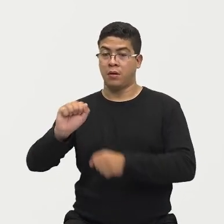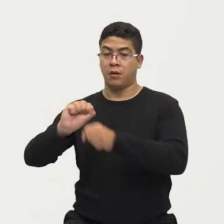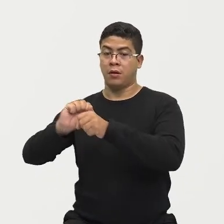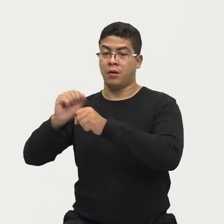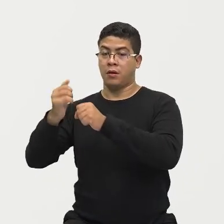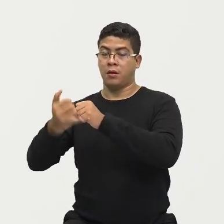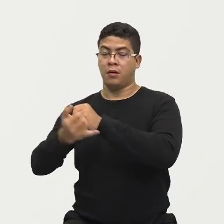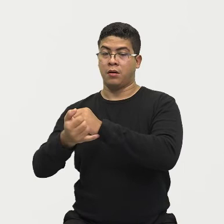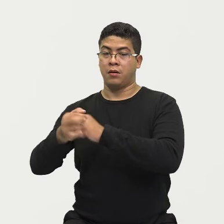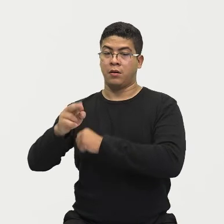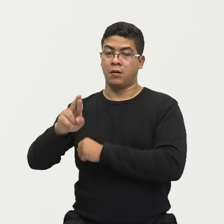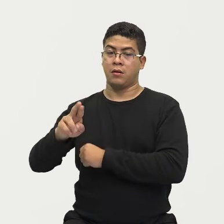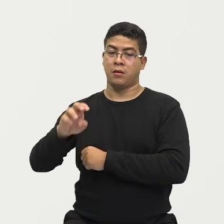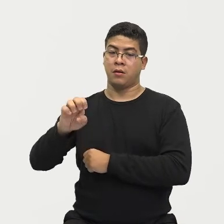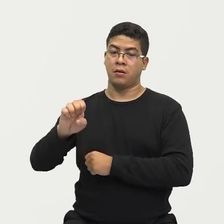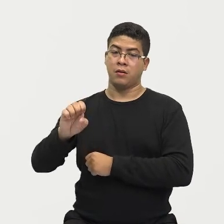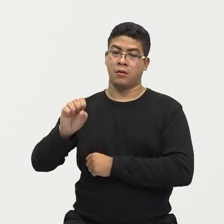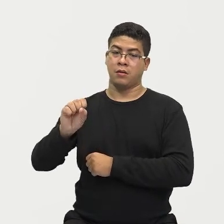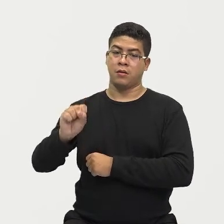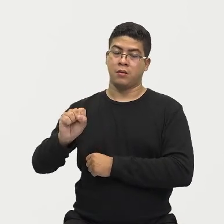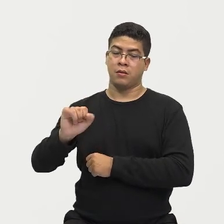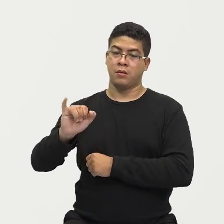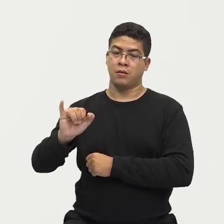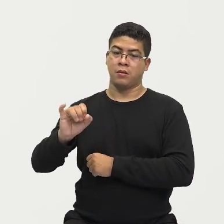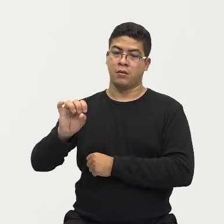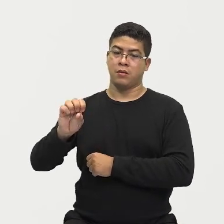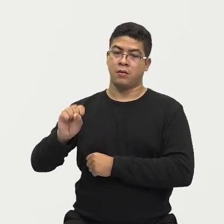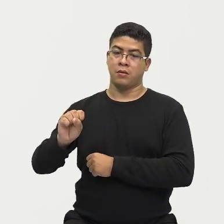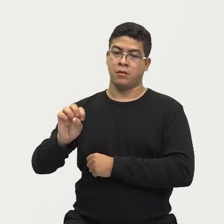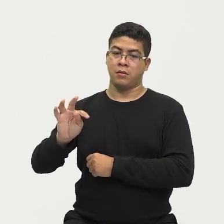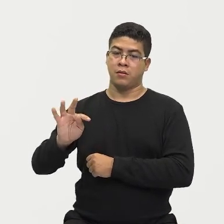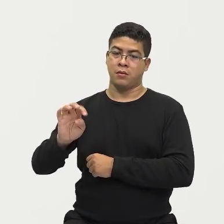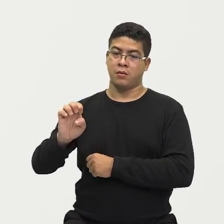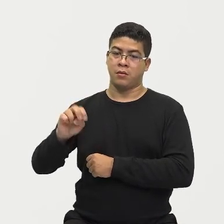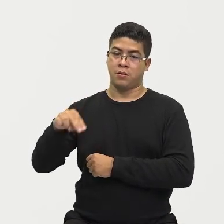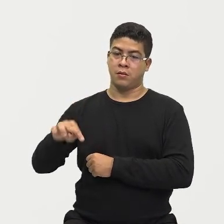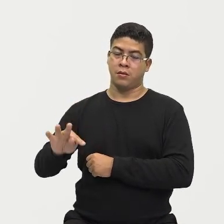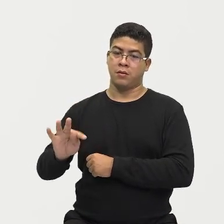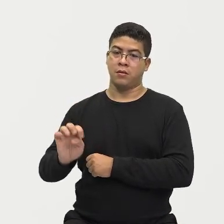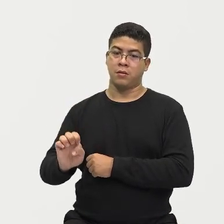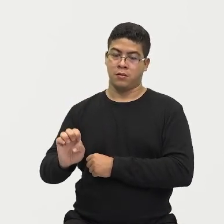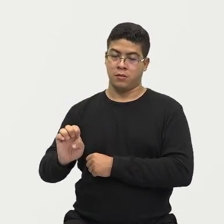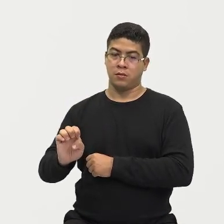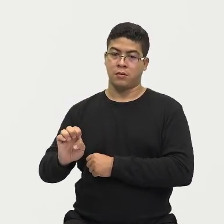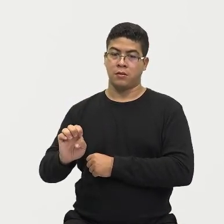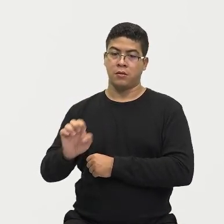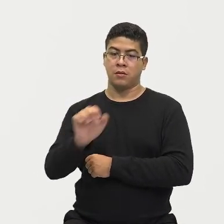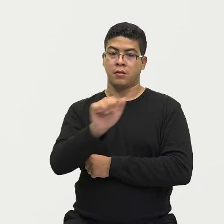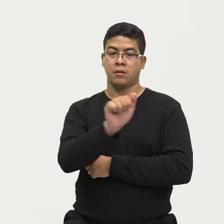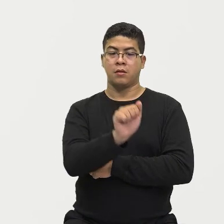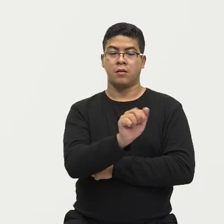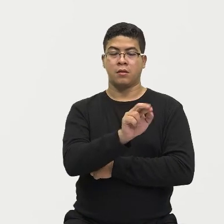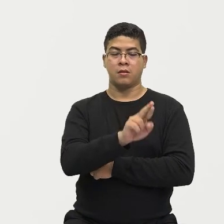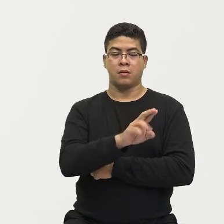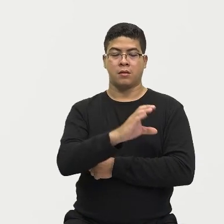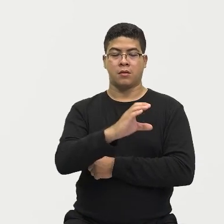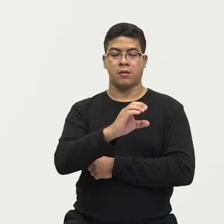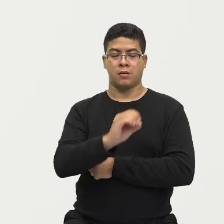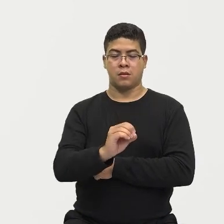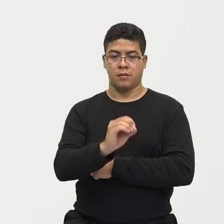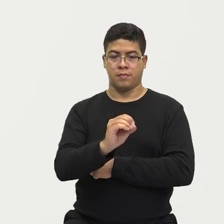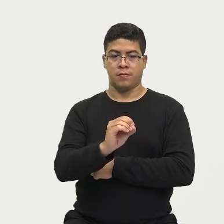dele, e o nome, nomeando um objeto, que é o arco. Olha só, a característica do arco qual